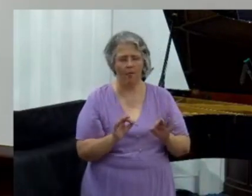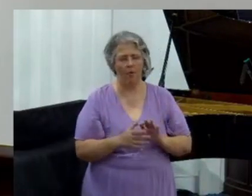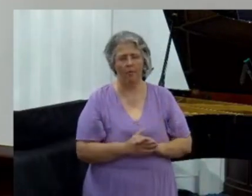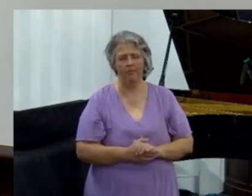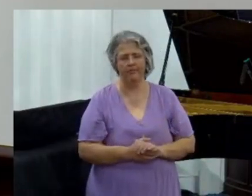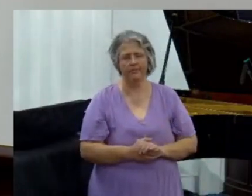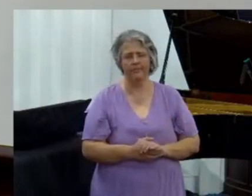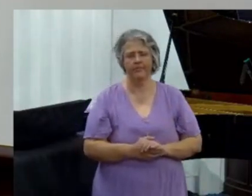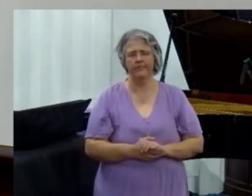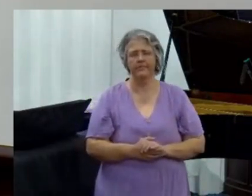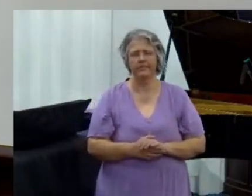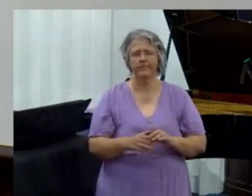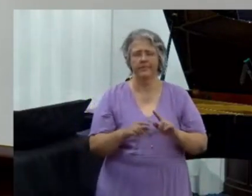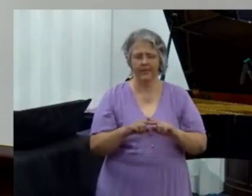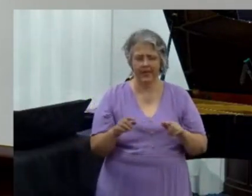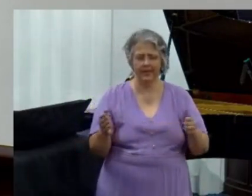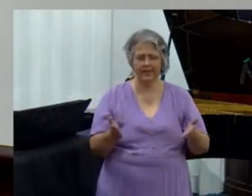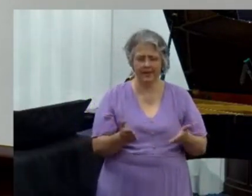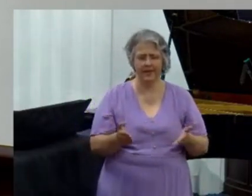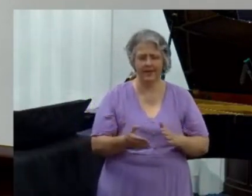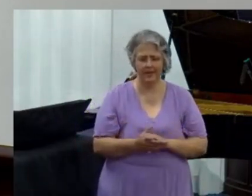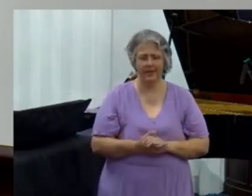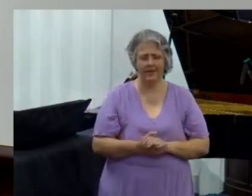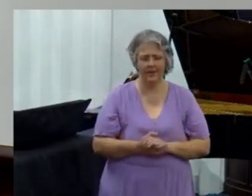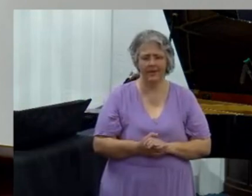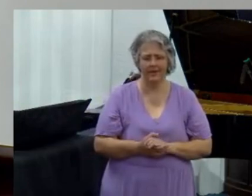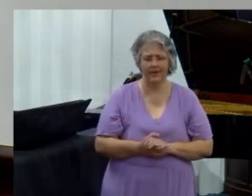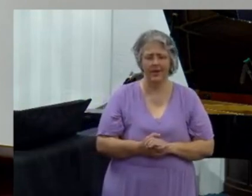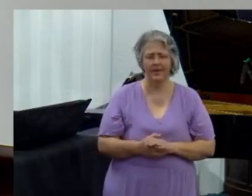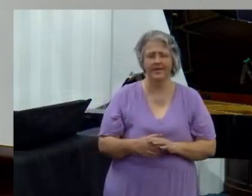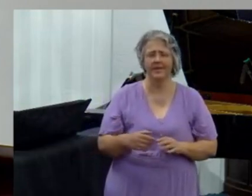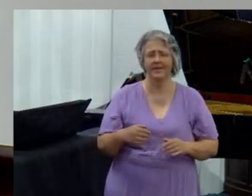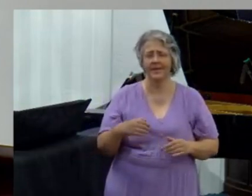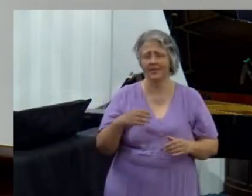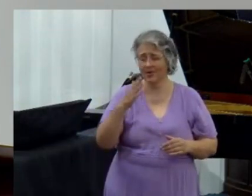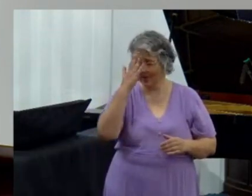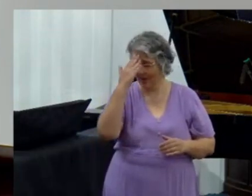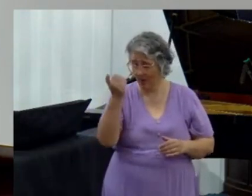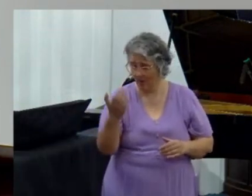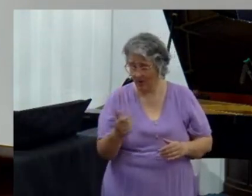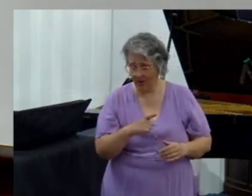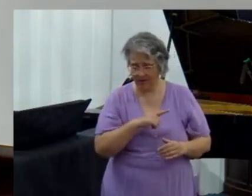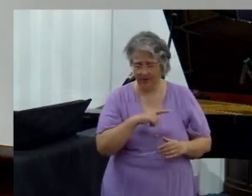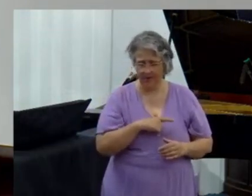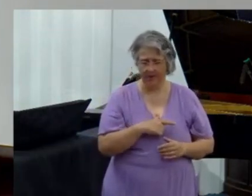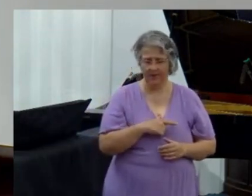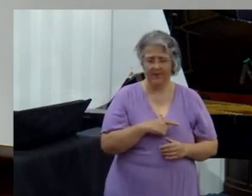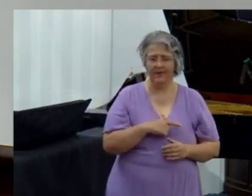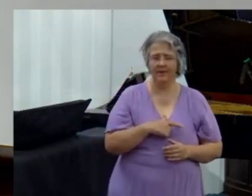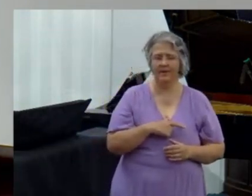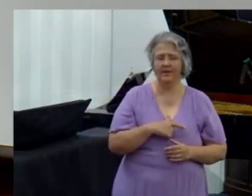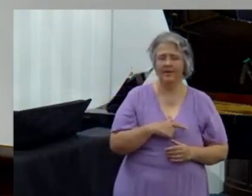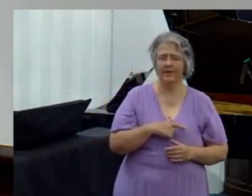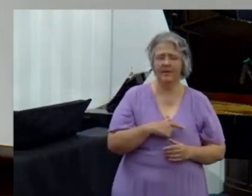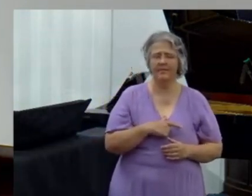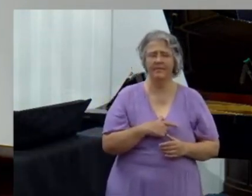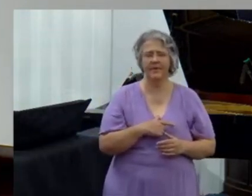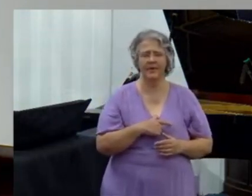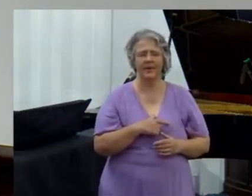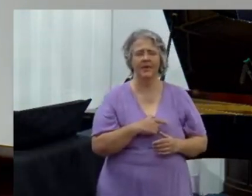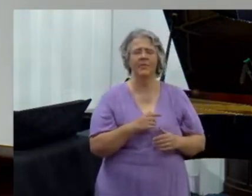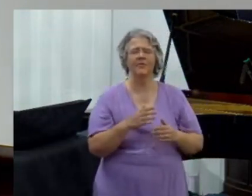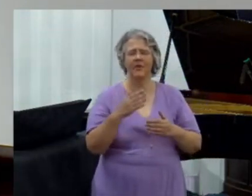faria sentido. Mas, ó Deus, uma vez que temos tamanho privilégio pela fé em Cristo Jesus, clamamos que o Senhor nos auxilie